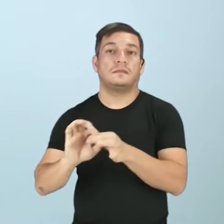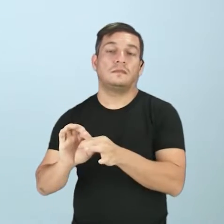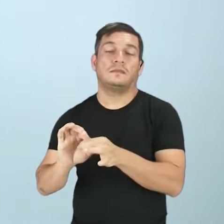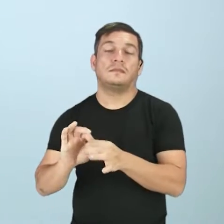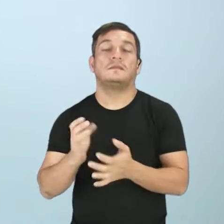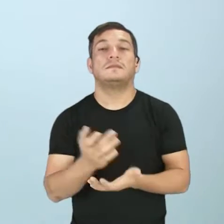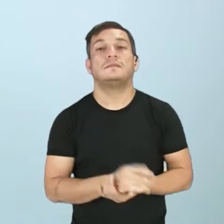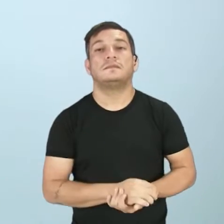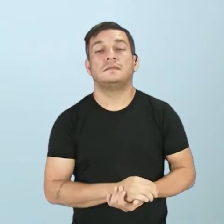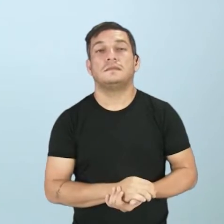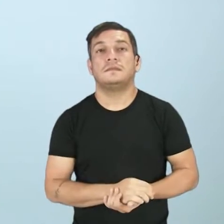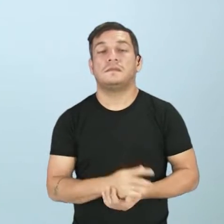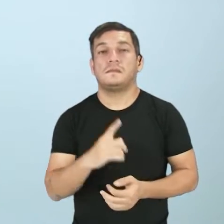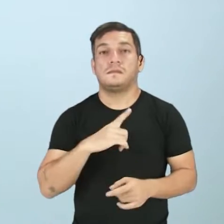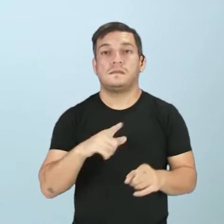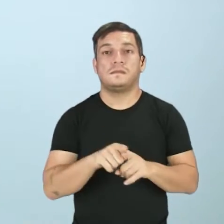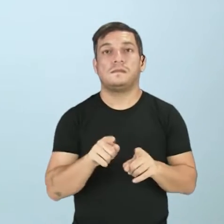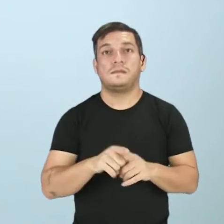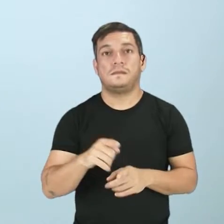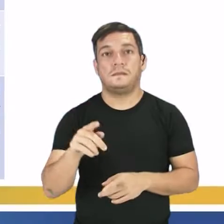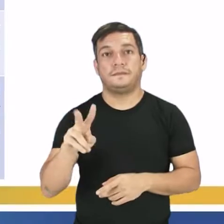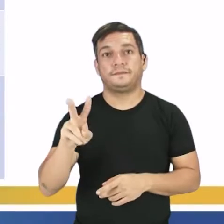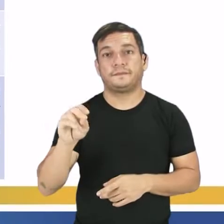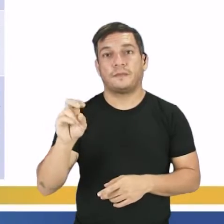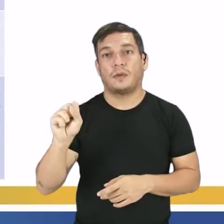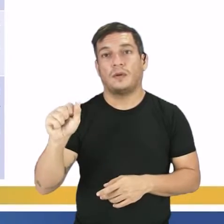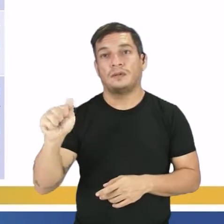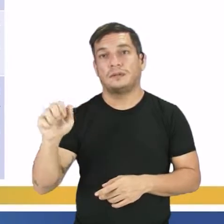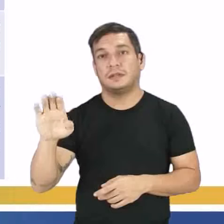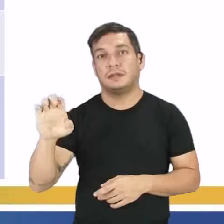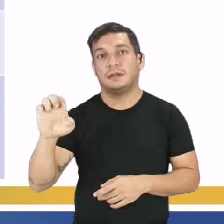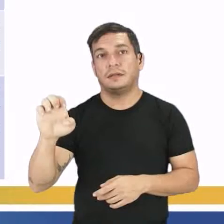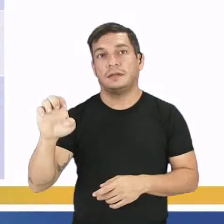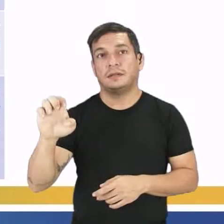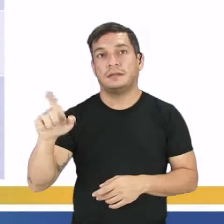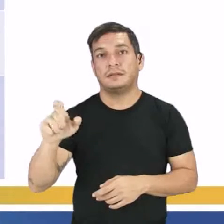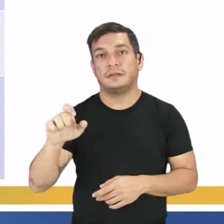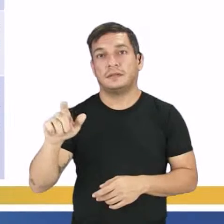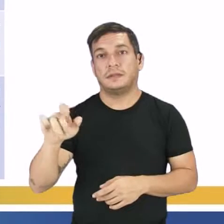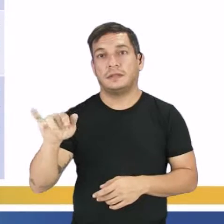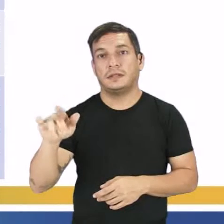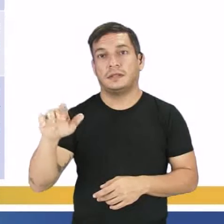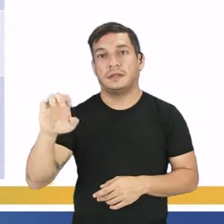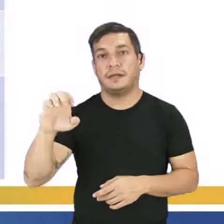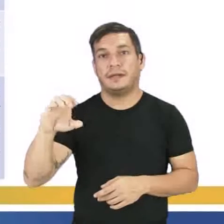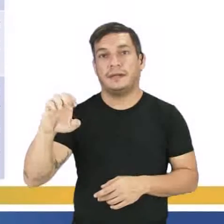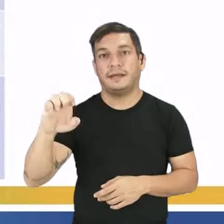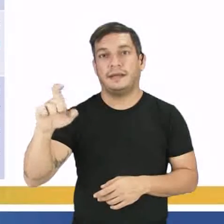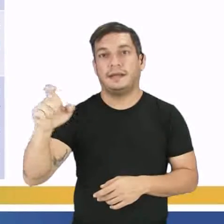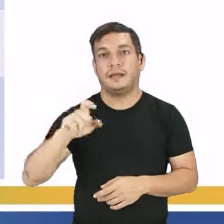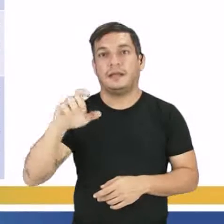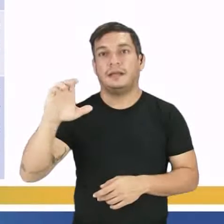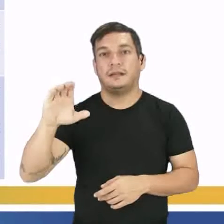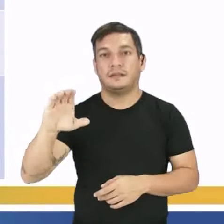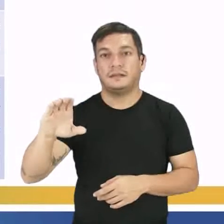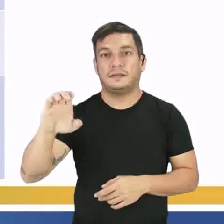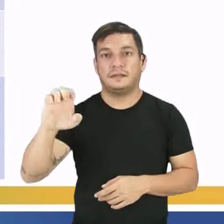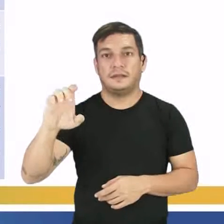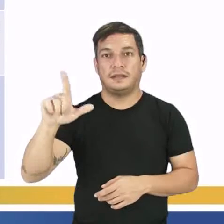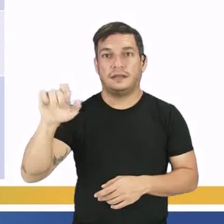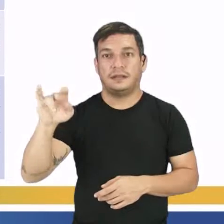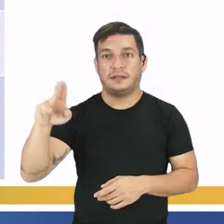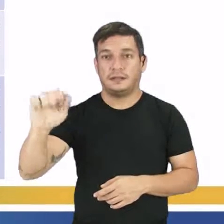meu discurso. Nós temos também Vossa Excelência, tá, que são usados para pessoas com alta autoridade, né,